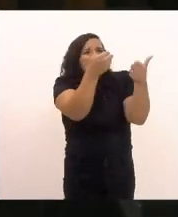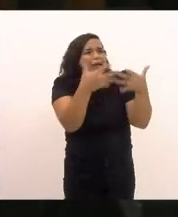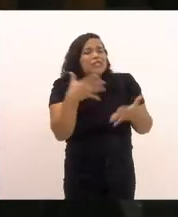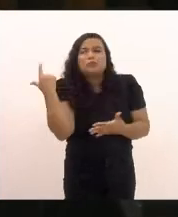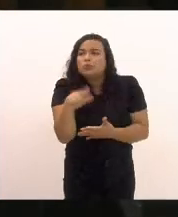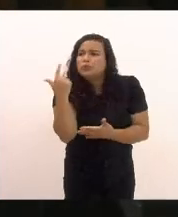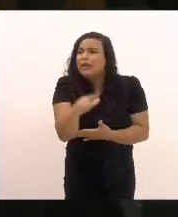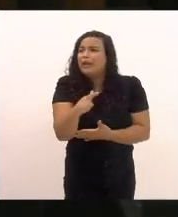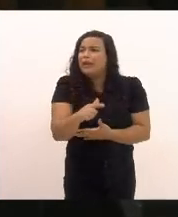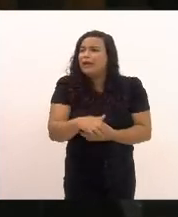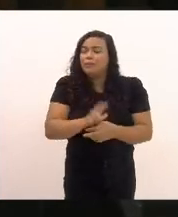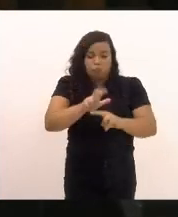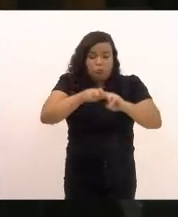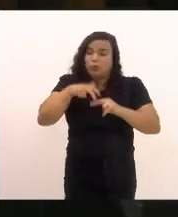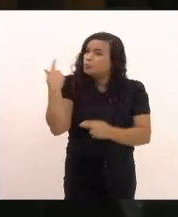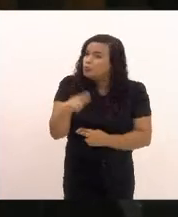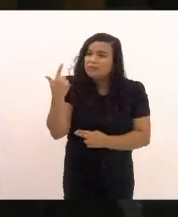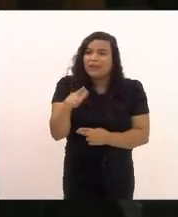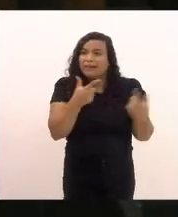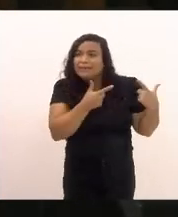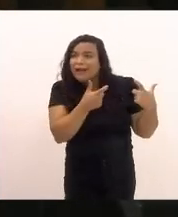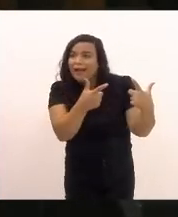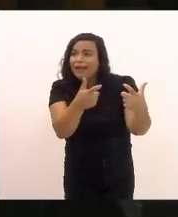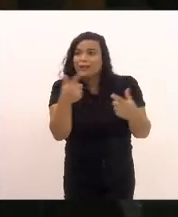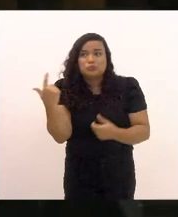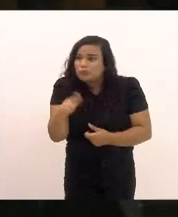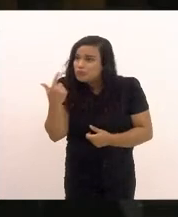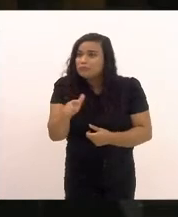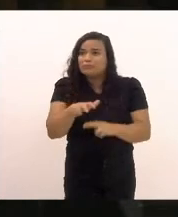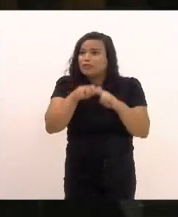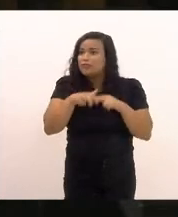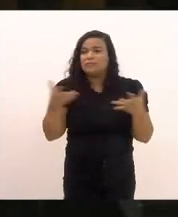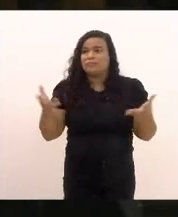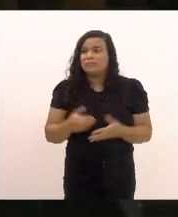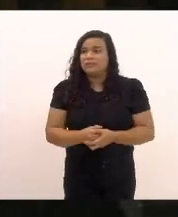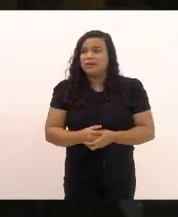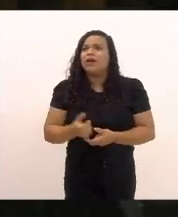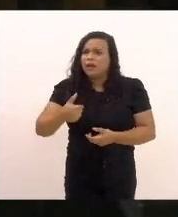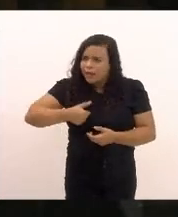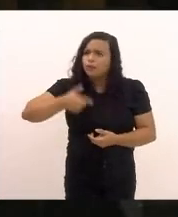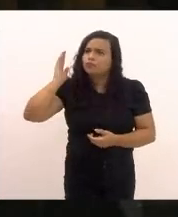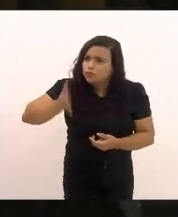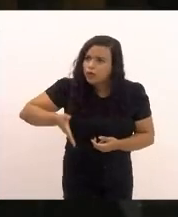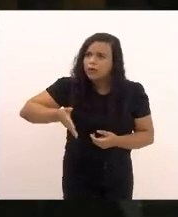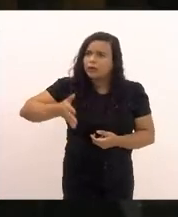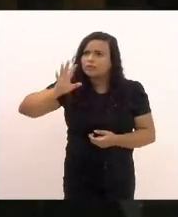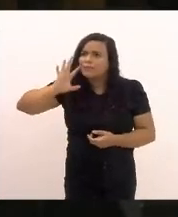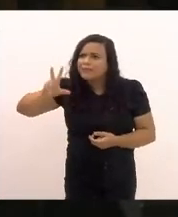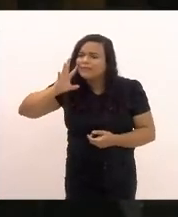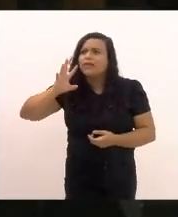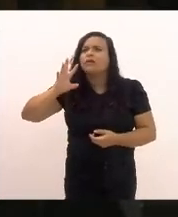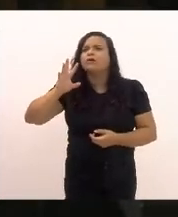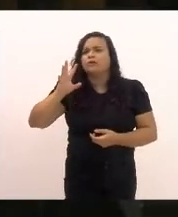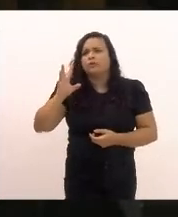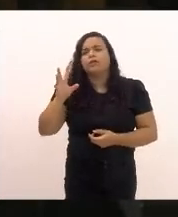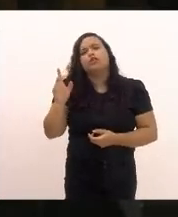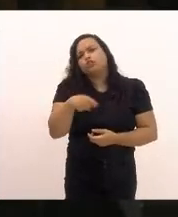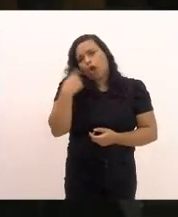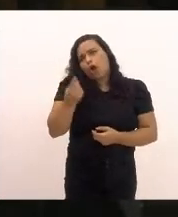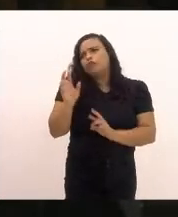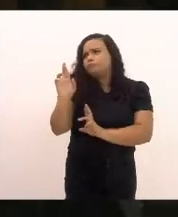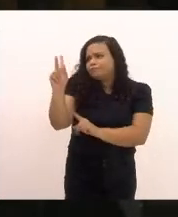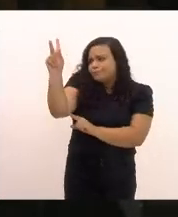guerra. E eu cogitei, deputado Márcio Gualberto, que apesar de termos